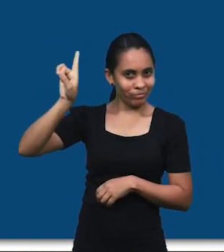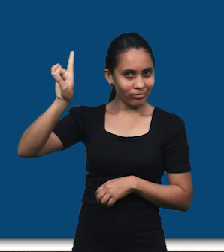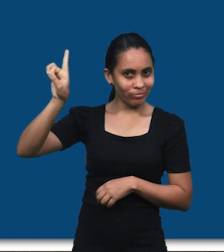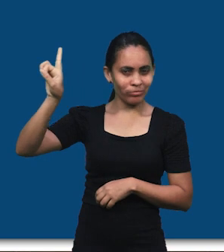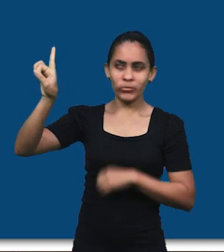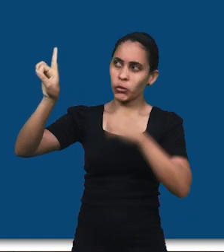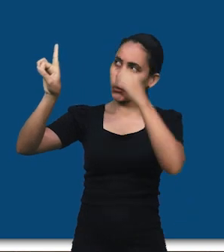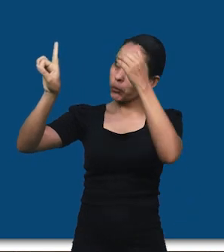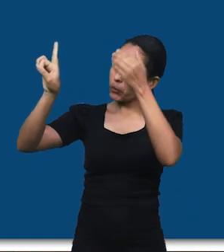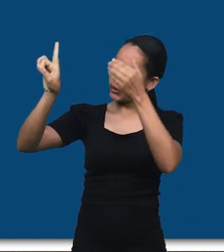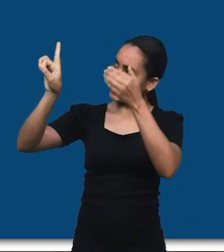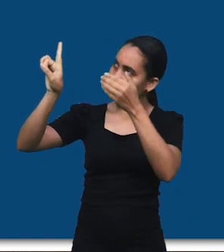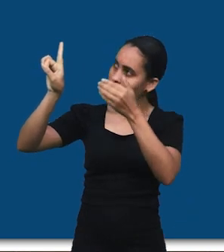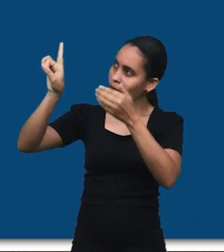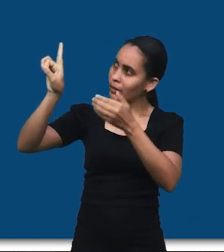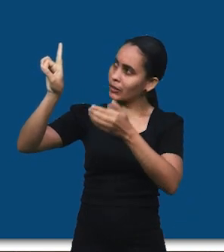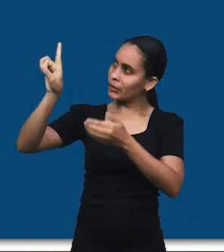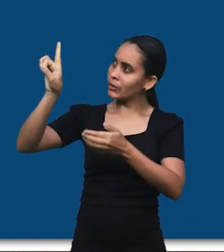Deus,